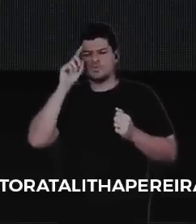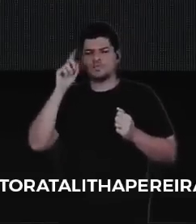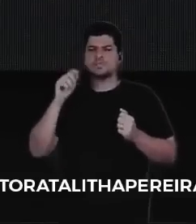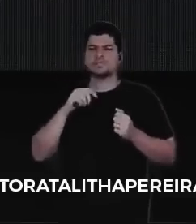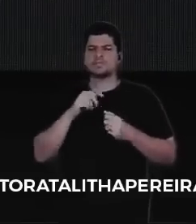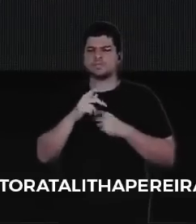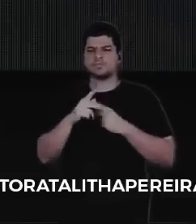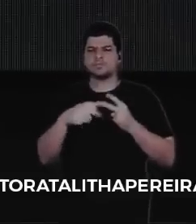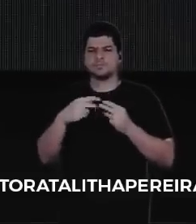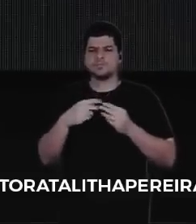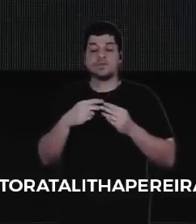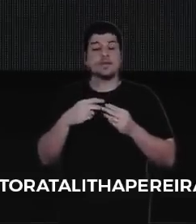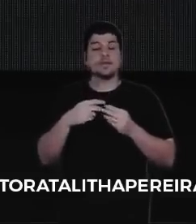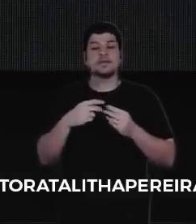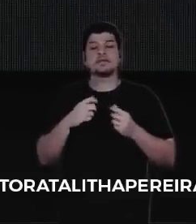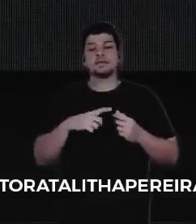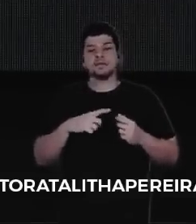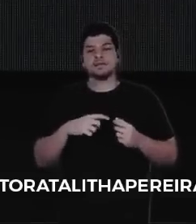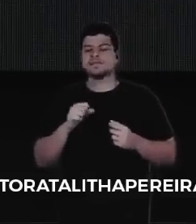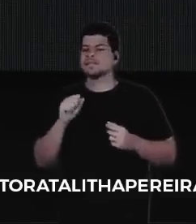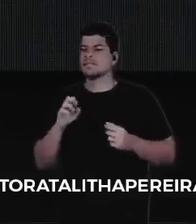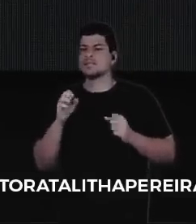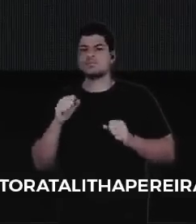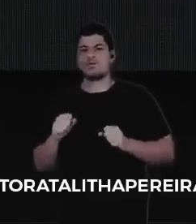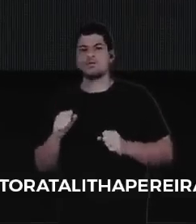Se der, até toma banho com o brinquedo.